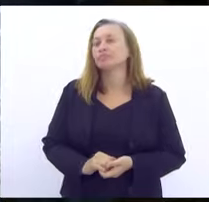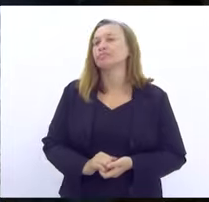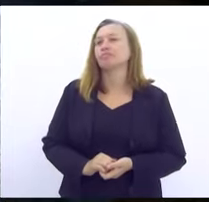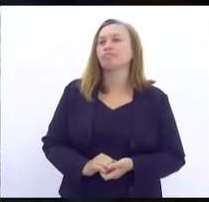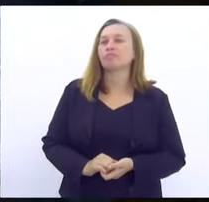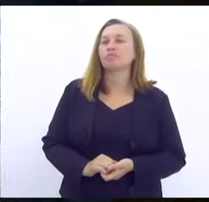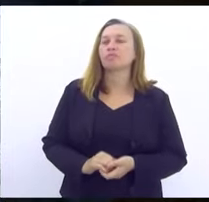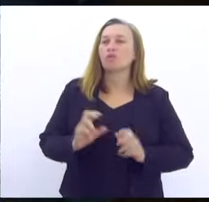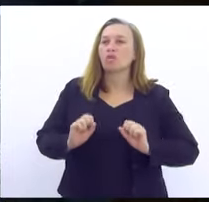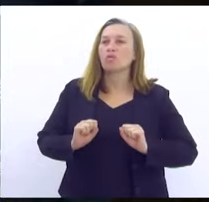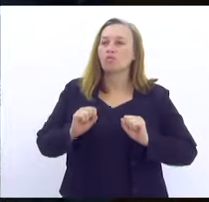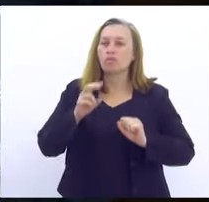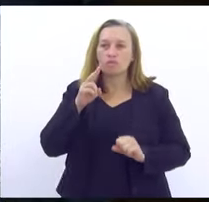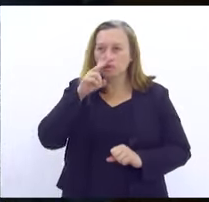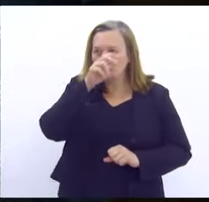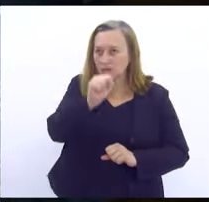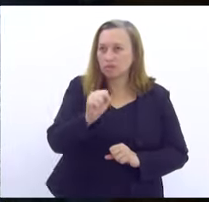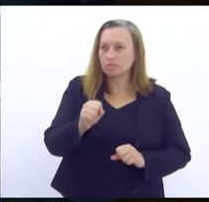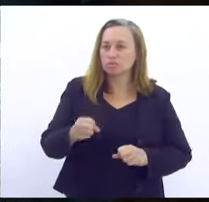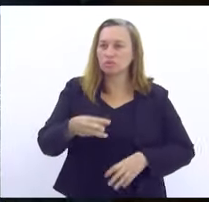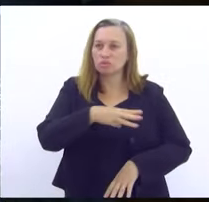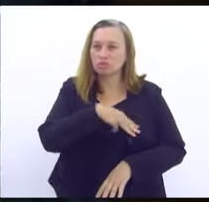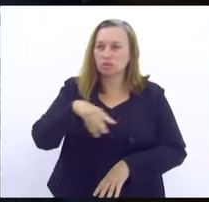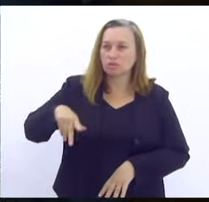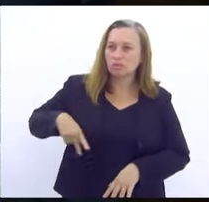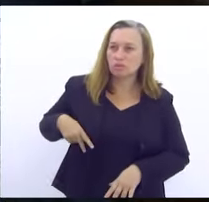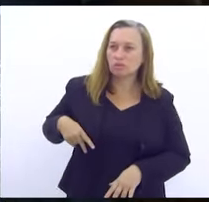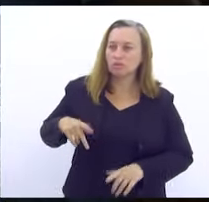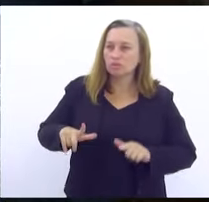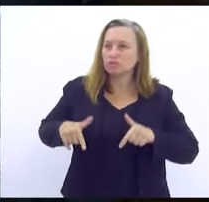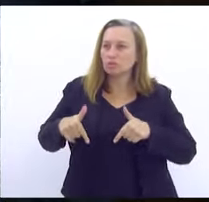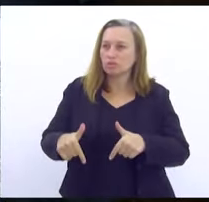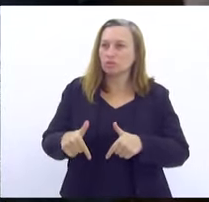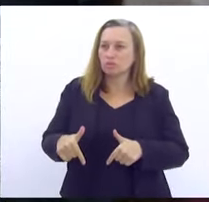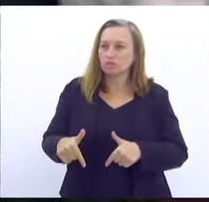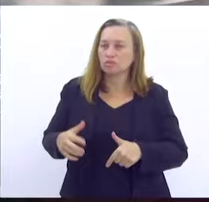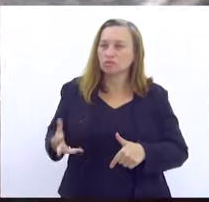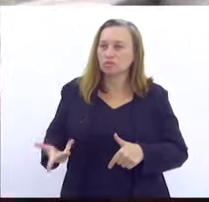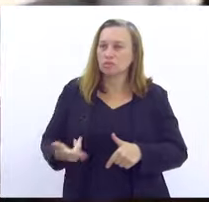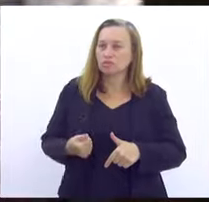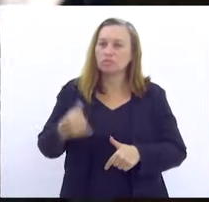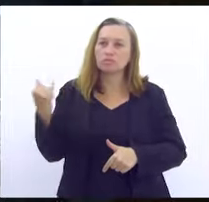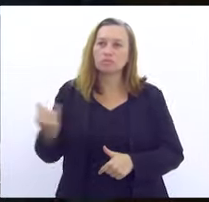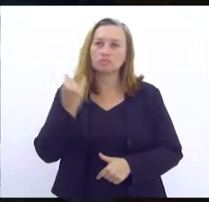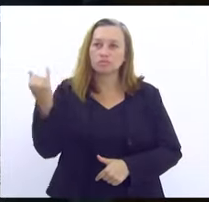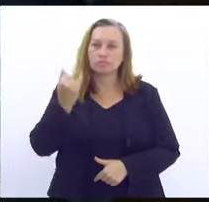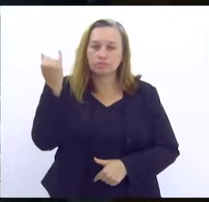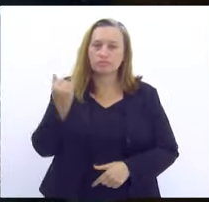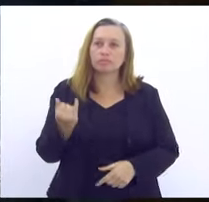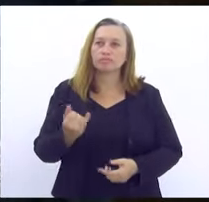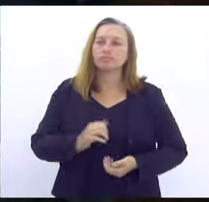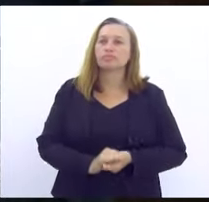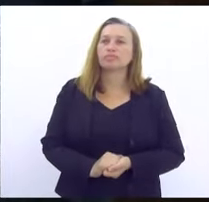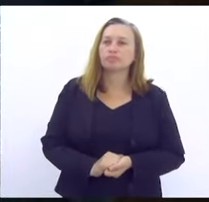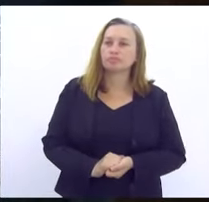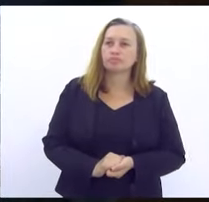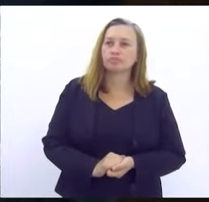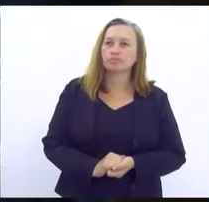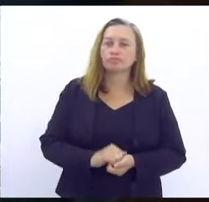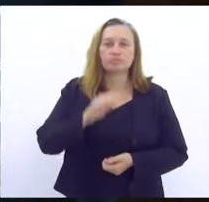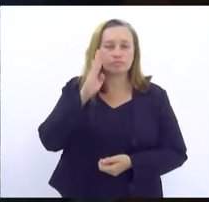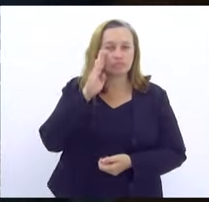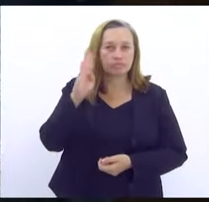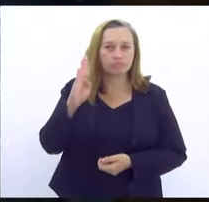inclusive o fortalecimento do Ministério Público com a sua ação essencial e importante e trazendo um elemento que hoje